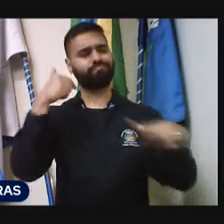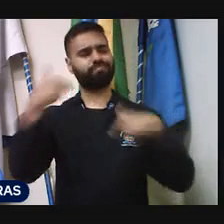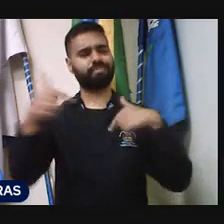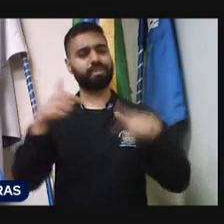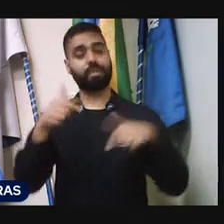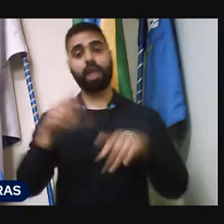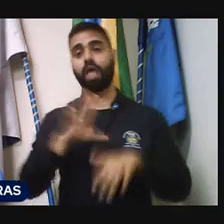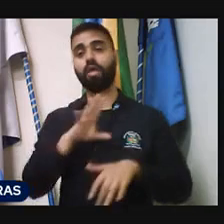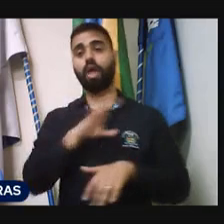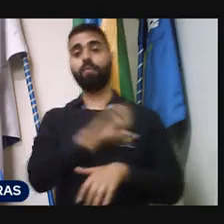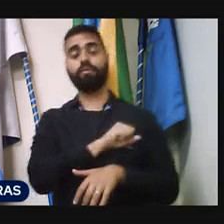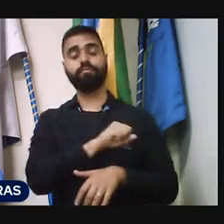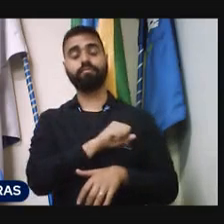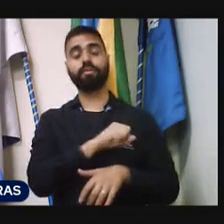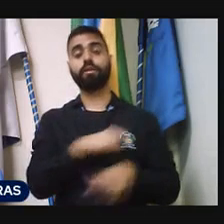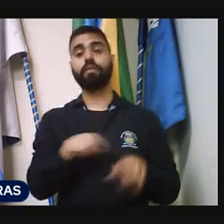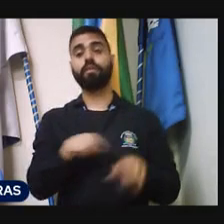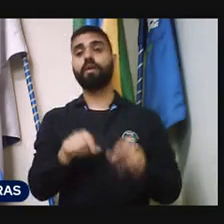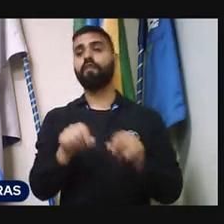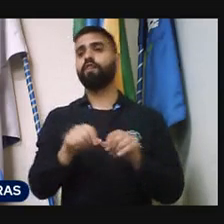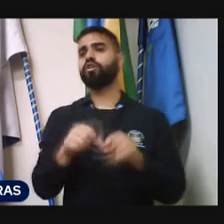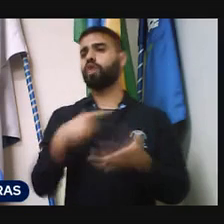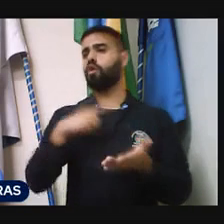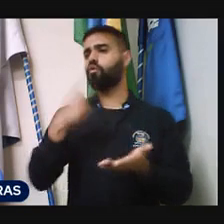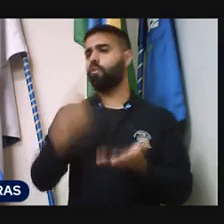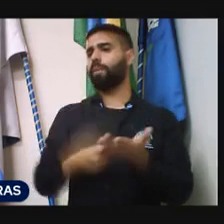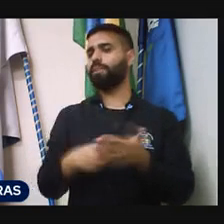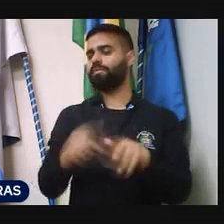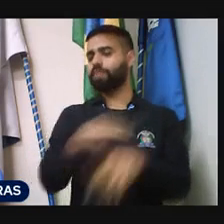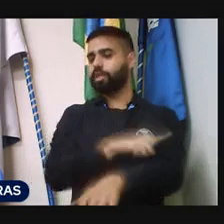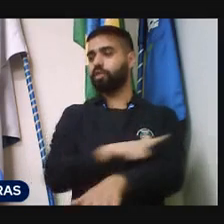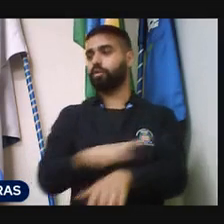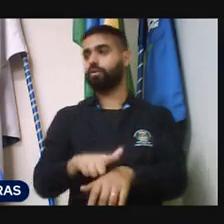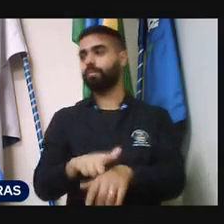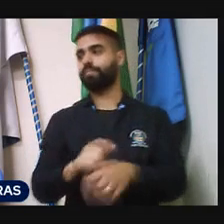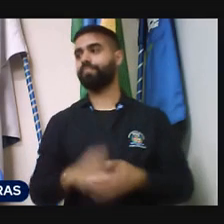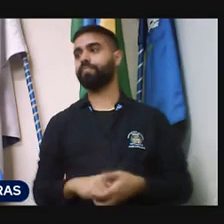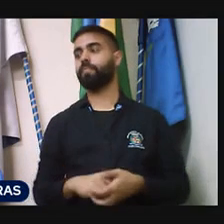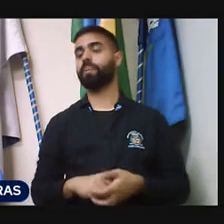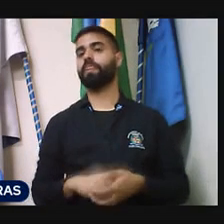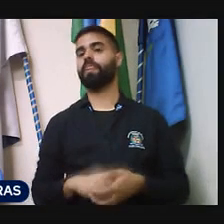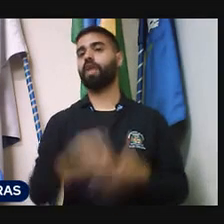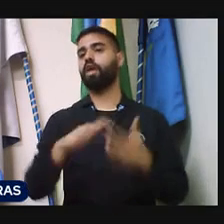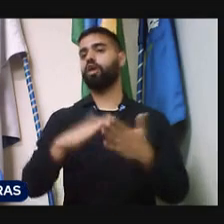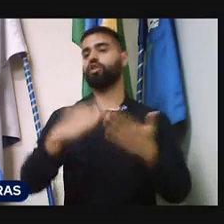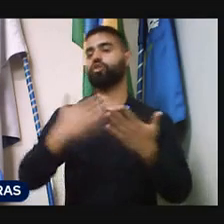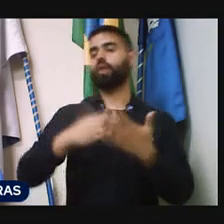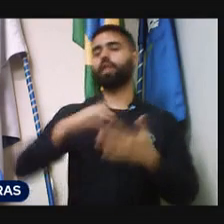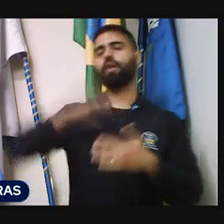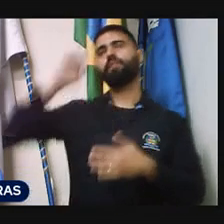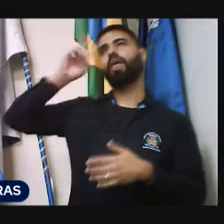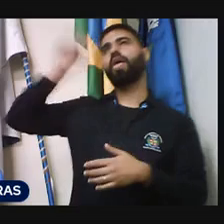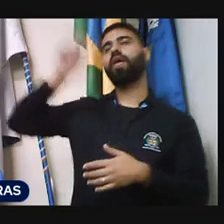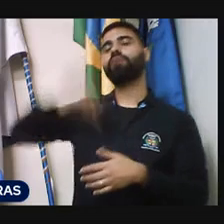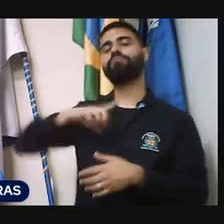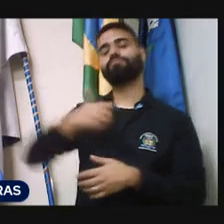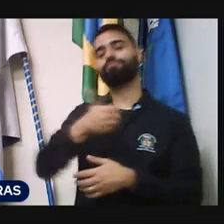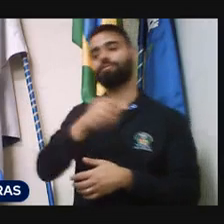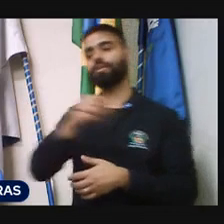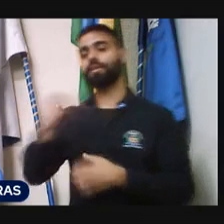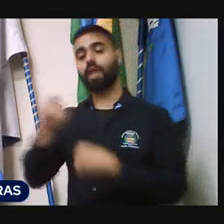dinamismo amor e dedicação o Divino compromisso com a educação o colégio leva em sua história 100 anos de tradição